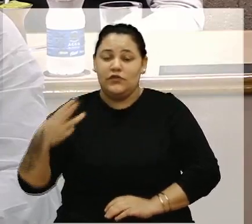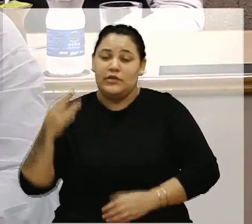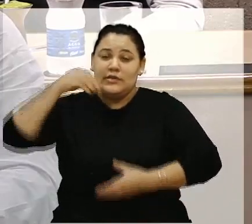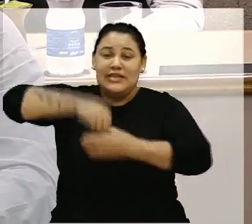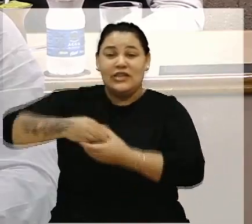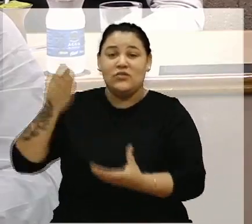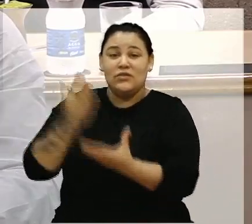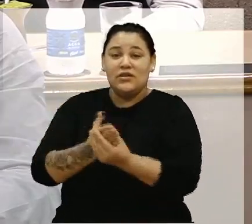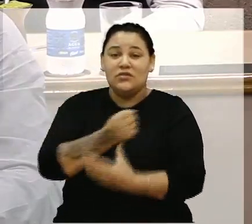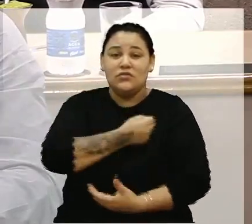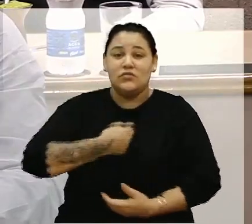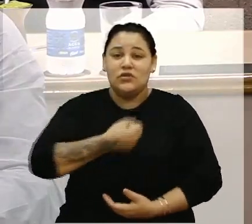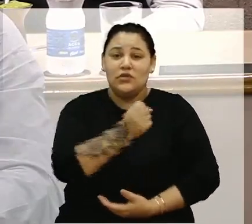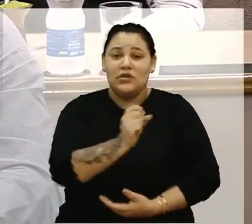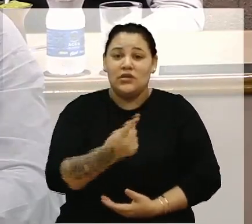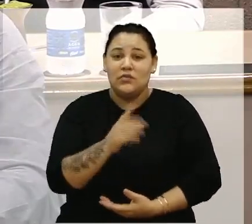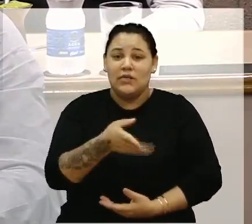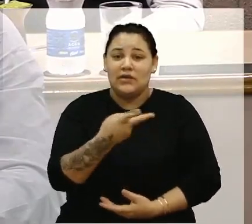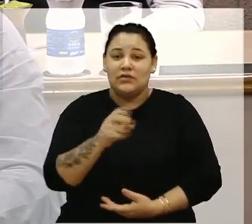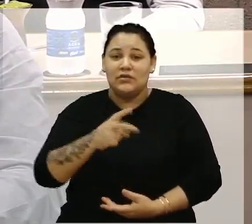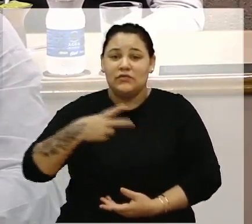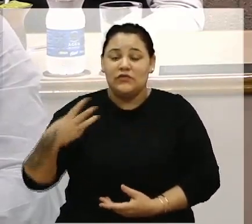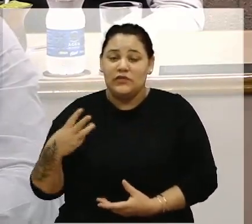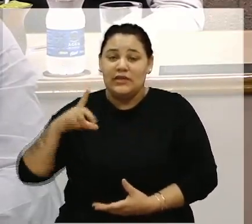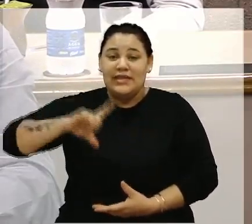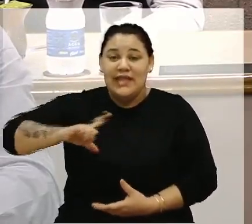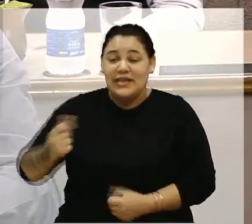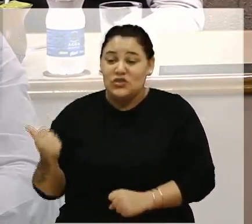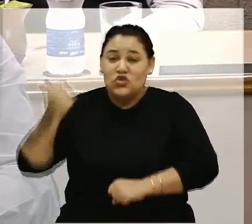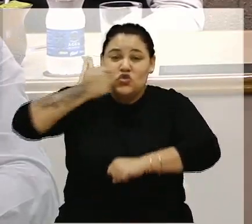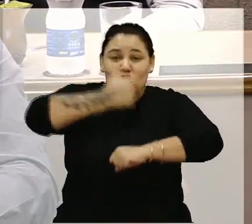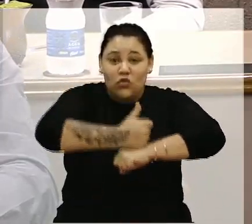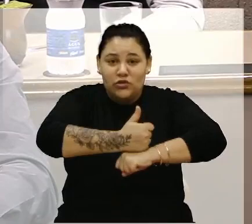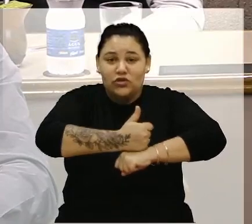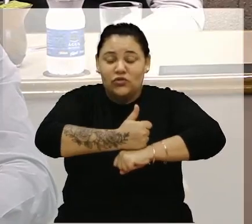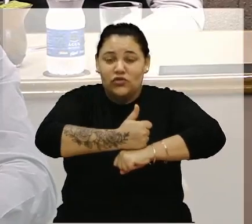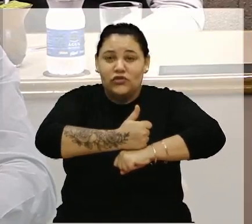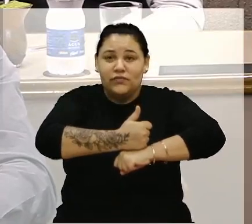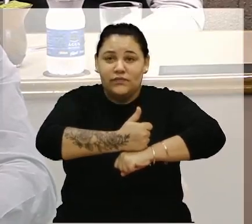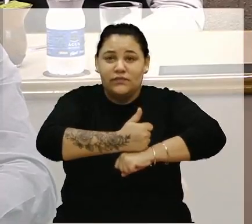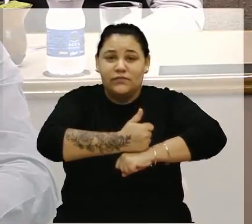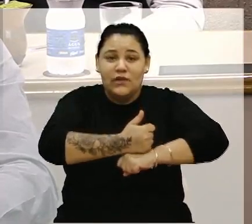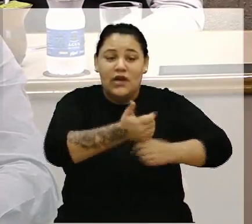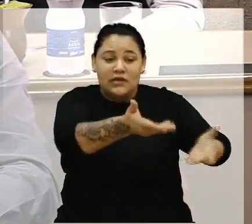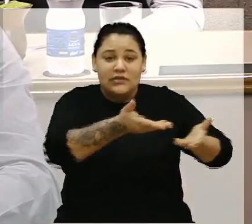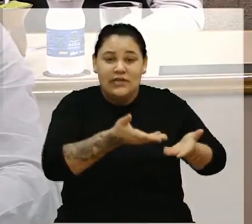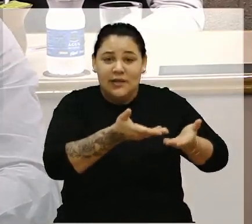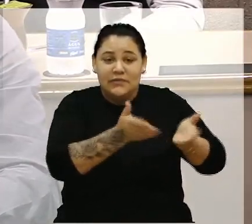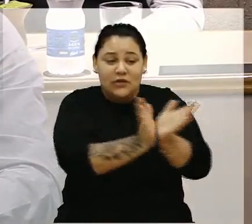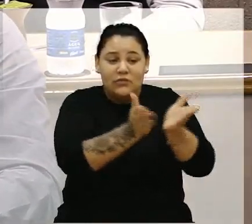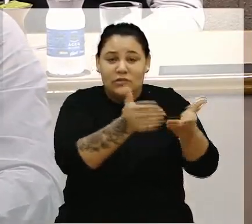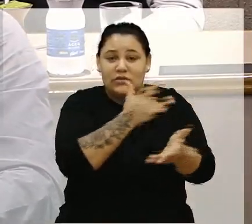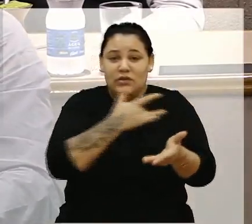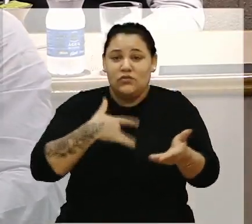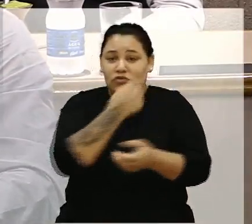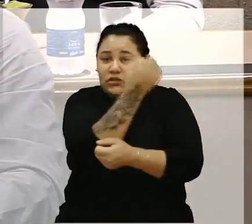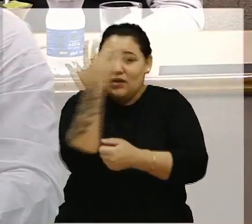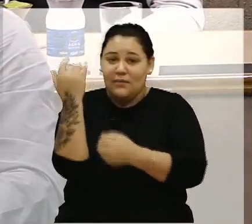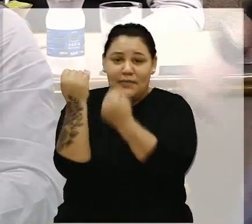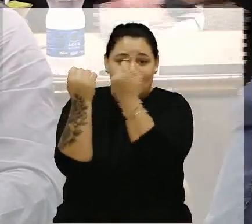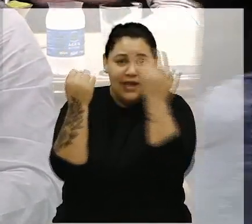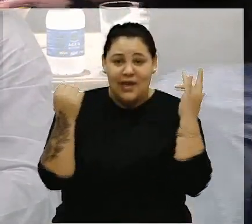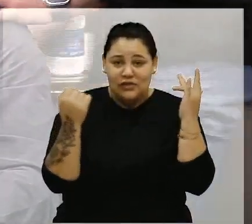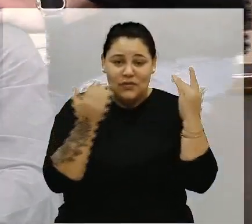número 81/2023, contém substitutivo. Recebe essa Comissão de Saúde e Meio Ambiente,